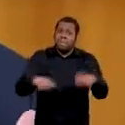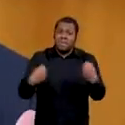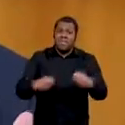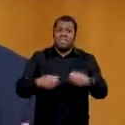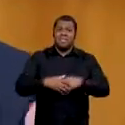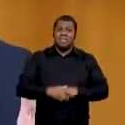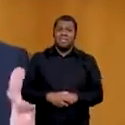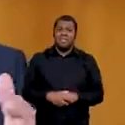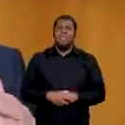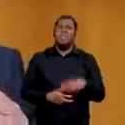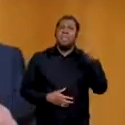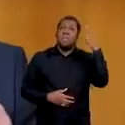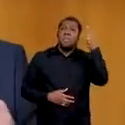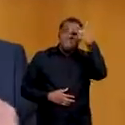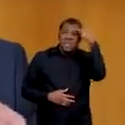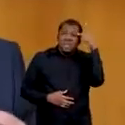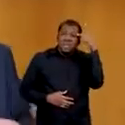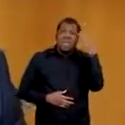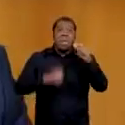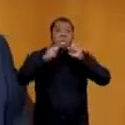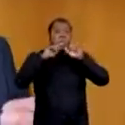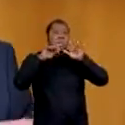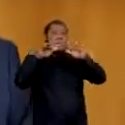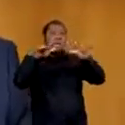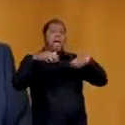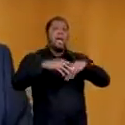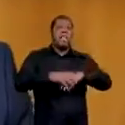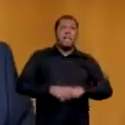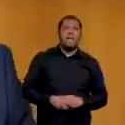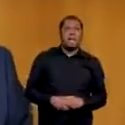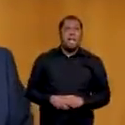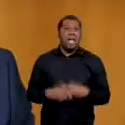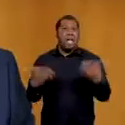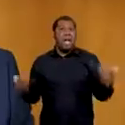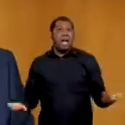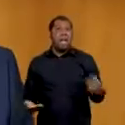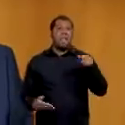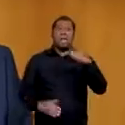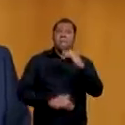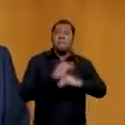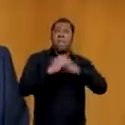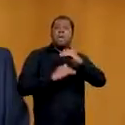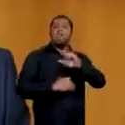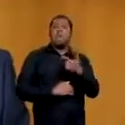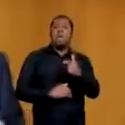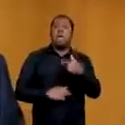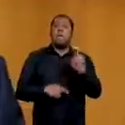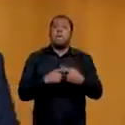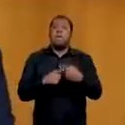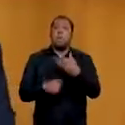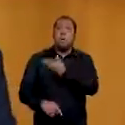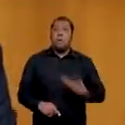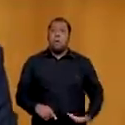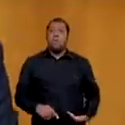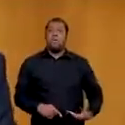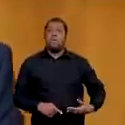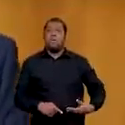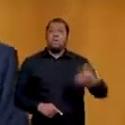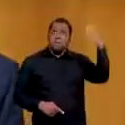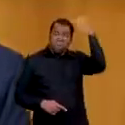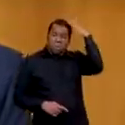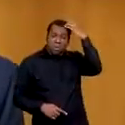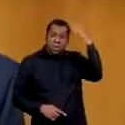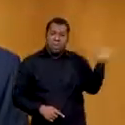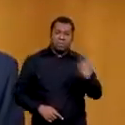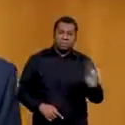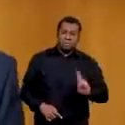parar com essa história de que tudo não funciona porque o Estado não sei das quantas. Ou seja, você viu o que aconteceu com a Ambev, que era vendido